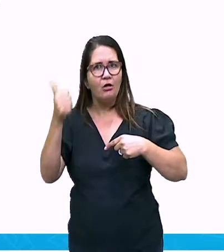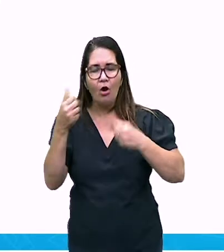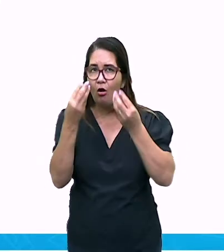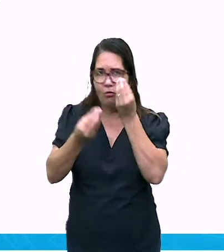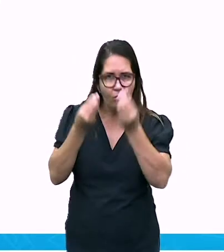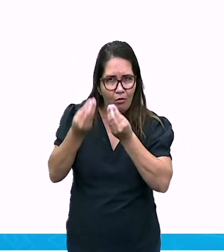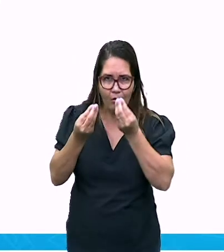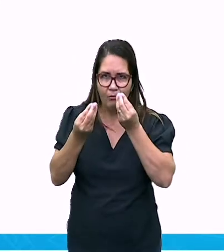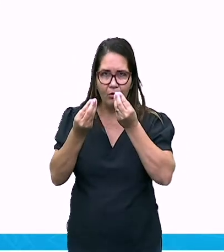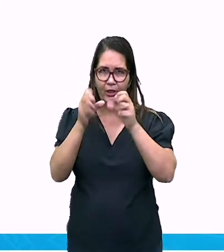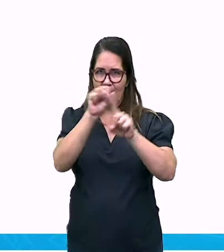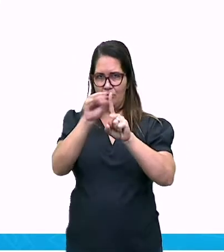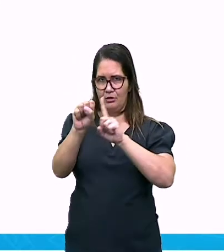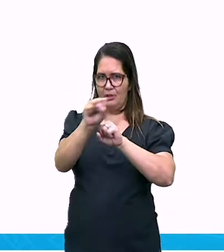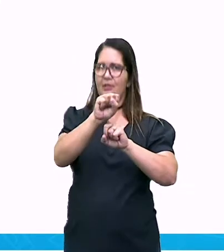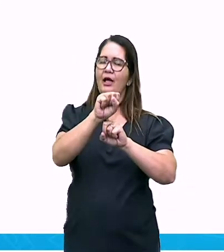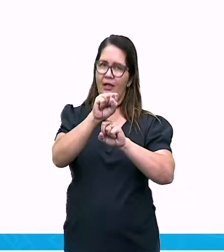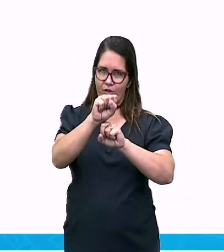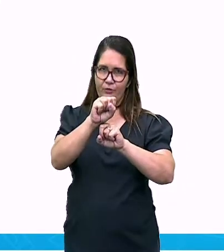o quê? A